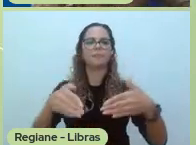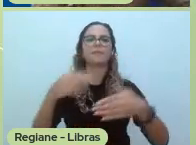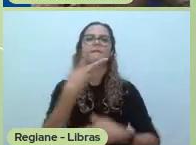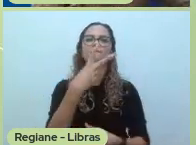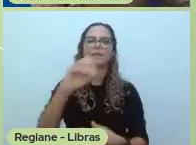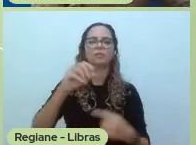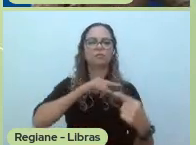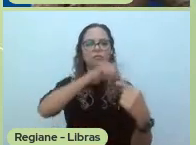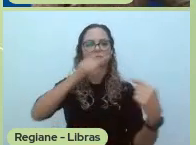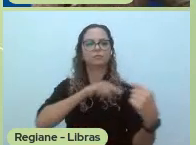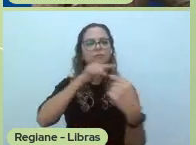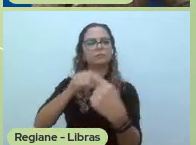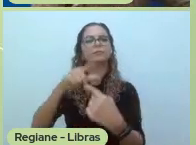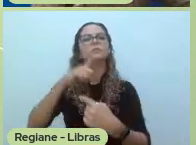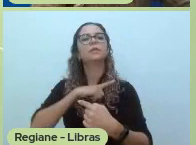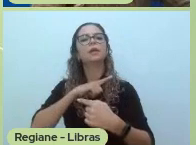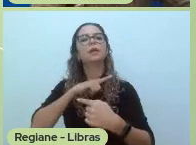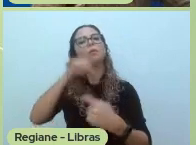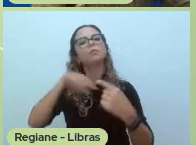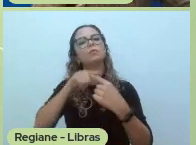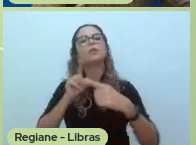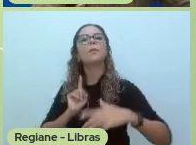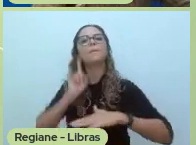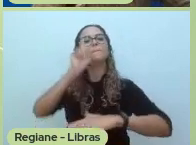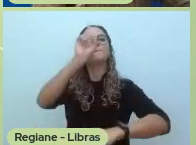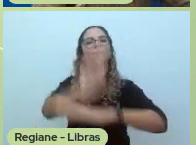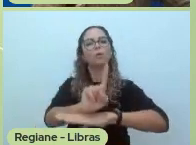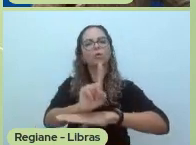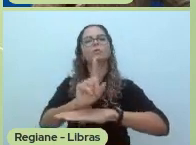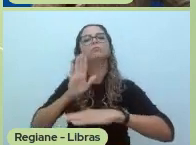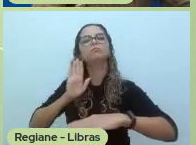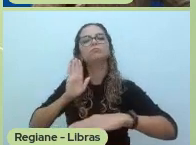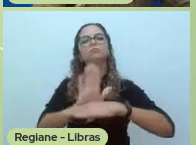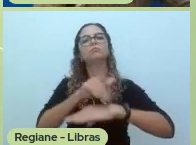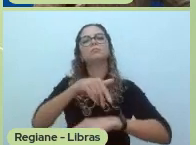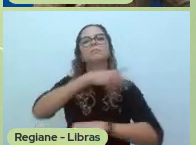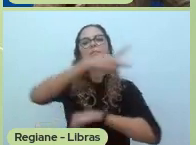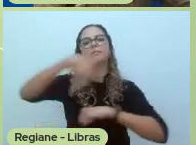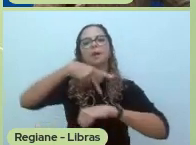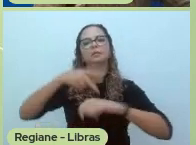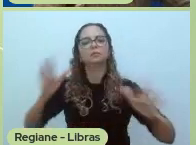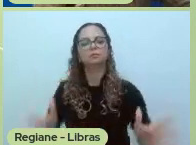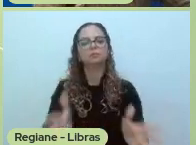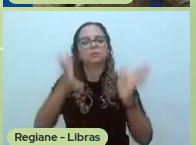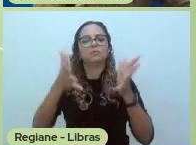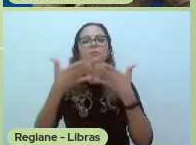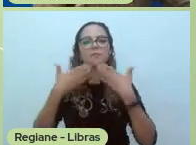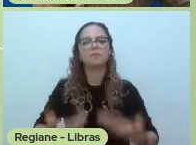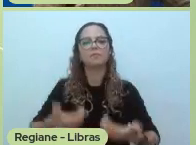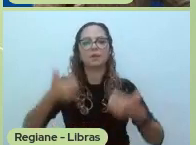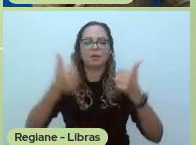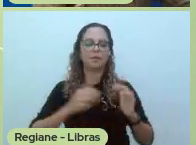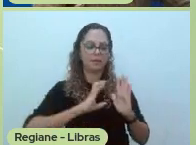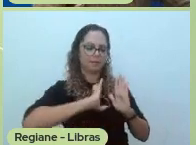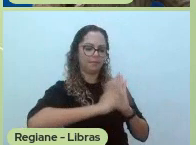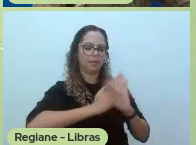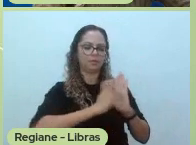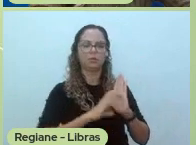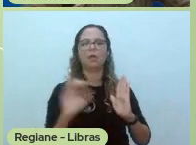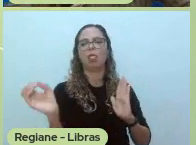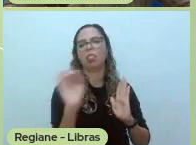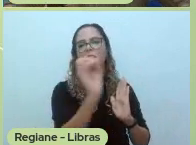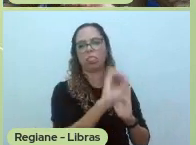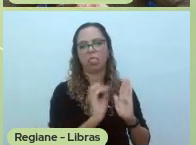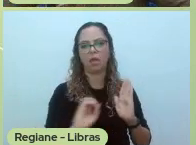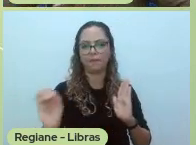serem protagonistas na construção de um país melhor. É um movimento suprapartidário, a Luísa até fala, nós somos o